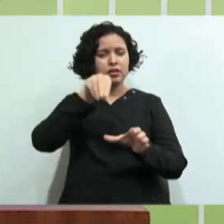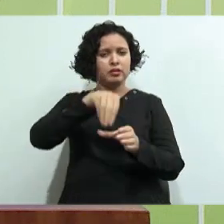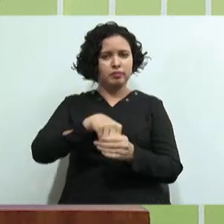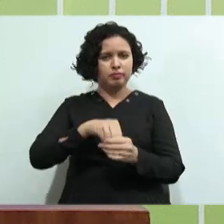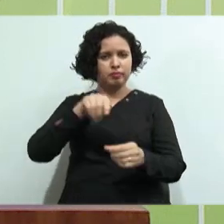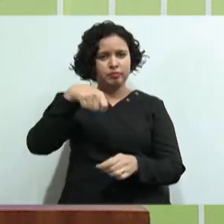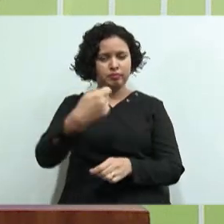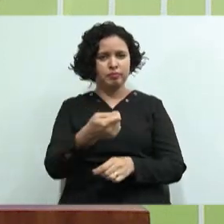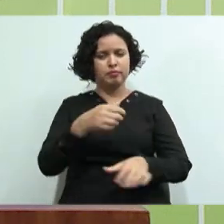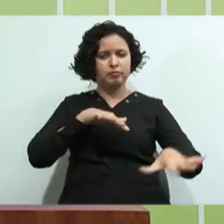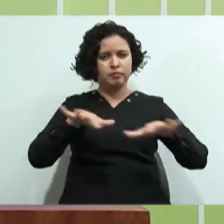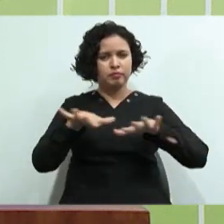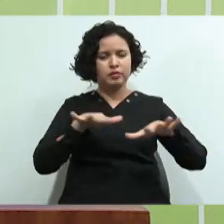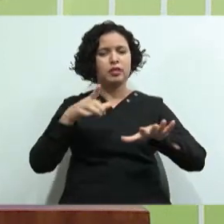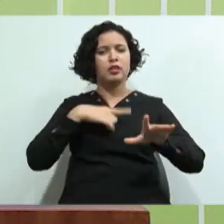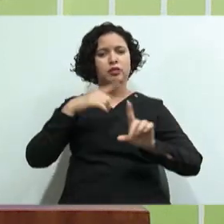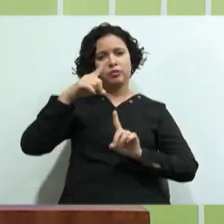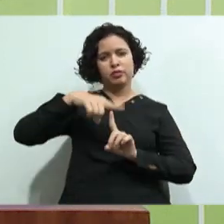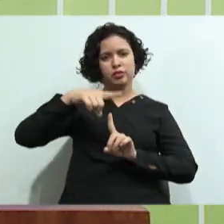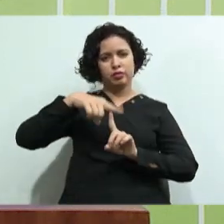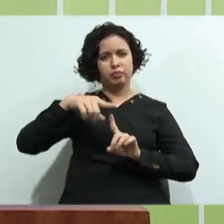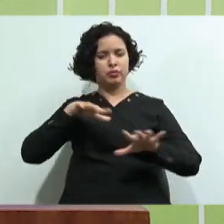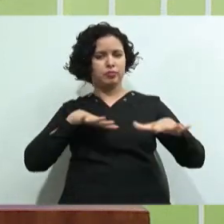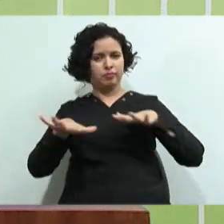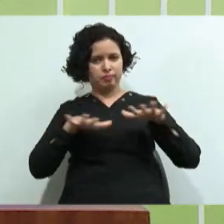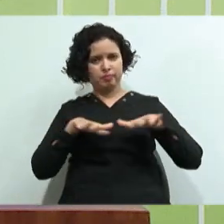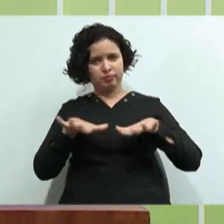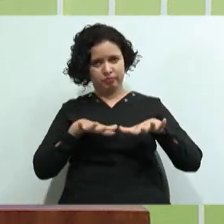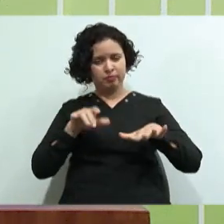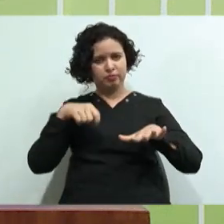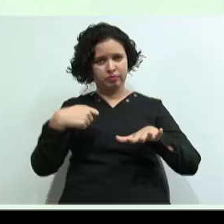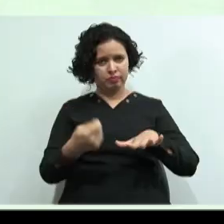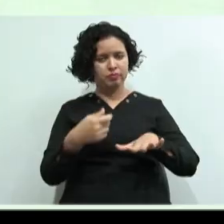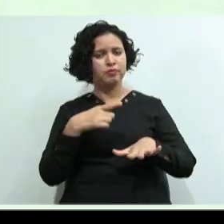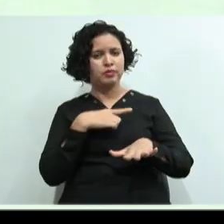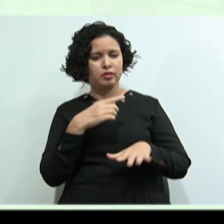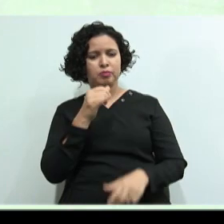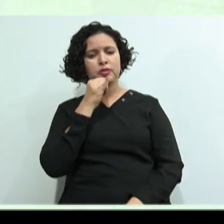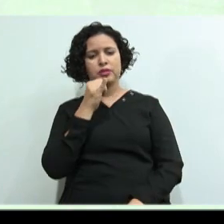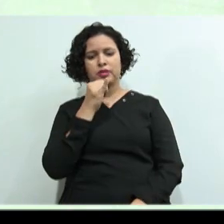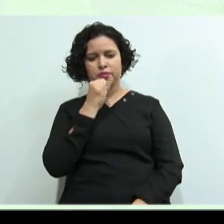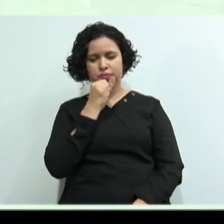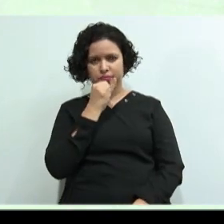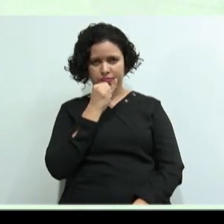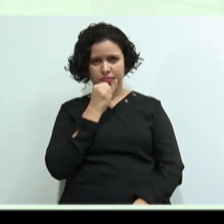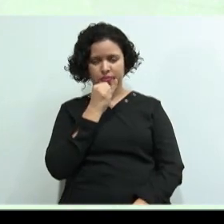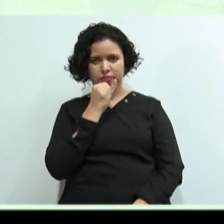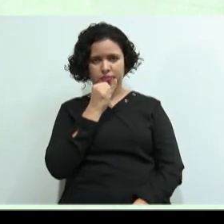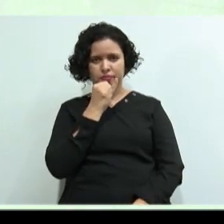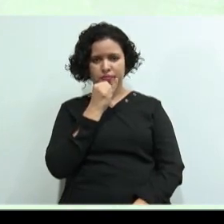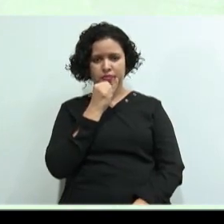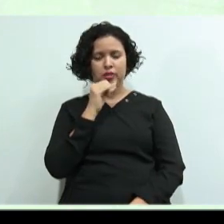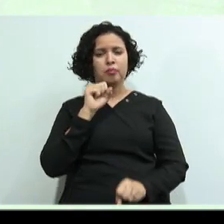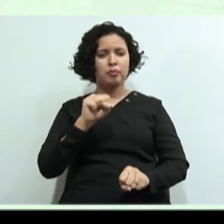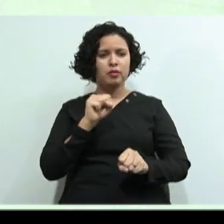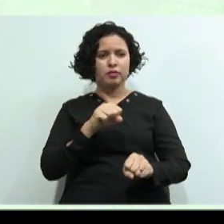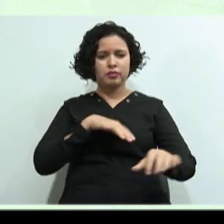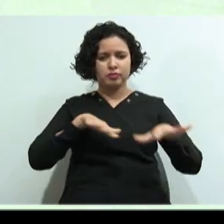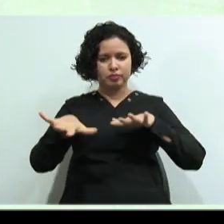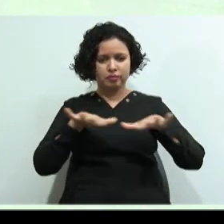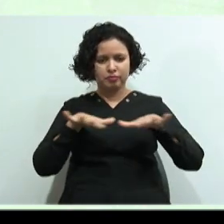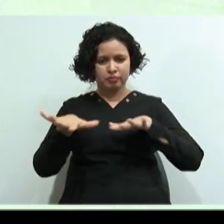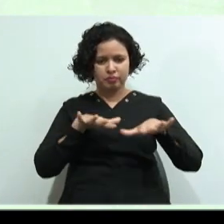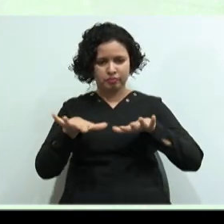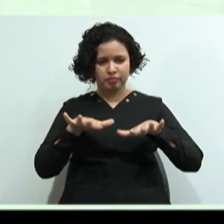movimento, existem também os tipos de movimento que esse sinal tem. Por exemplo, esse sinal, ele pode ter um movimento